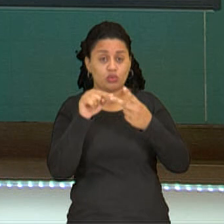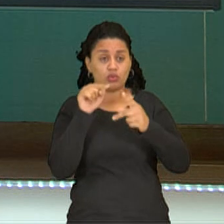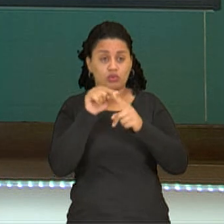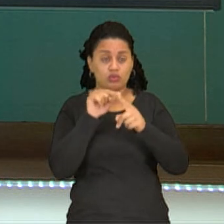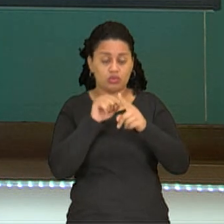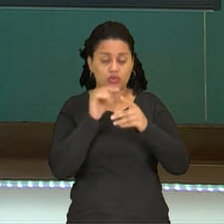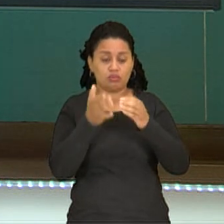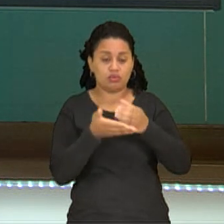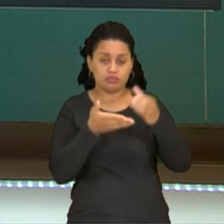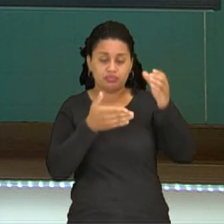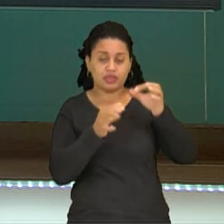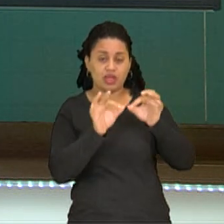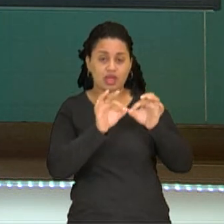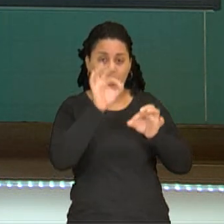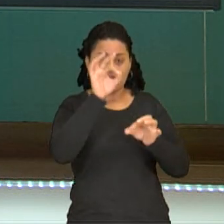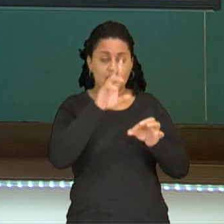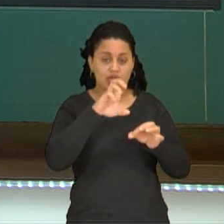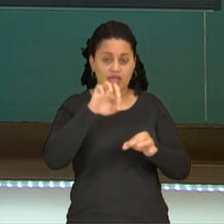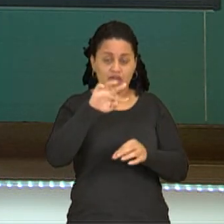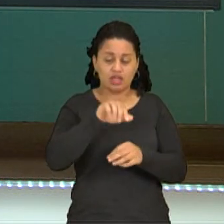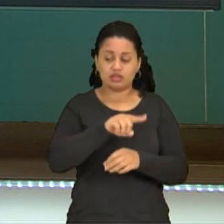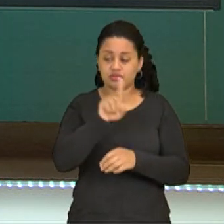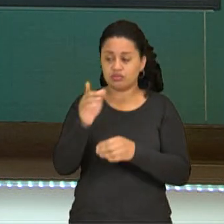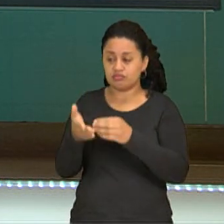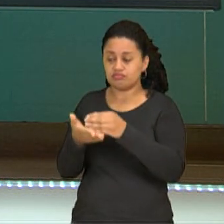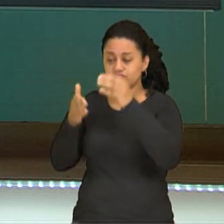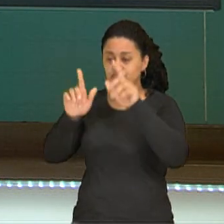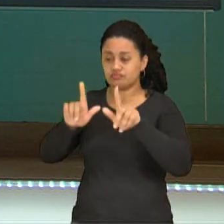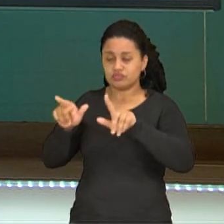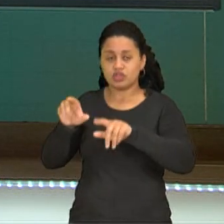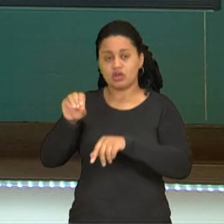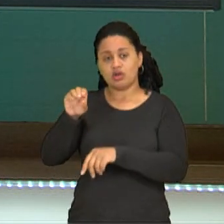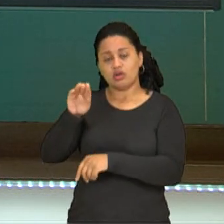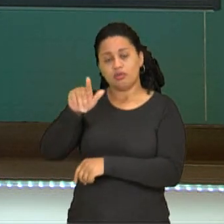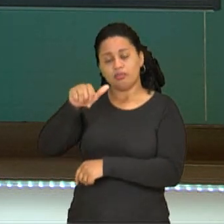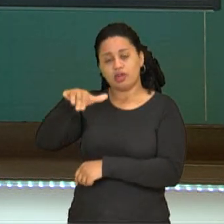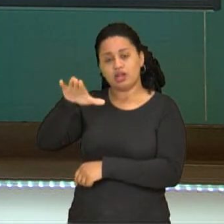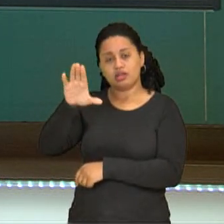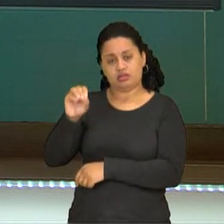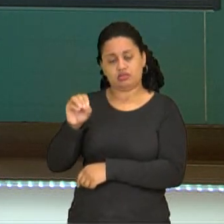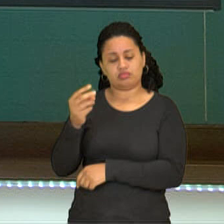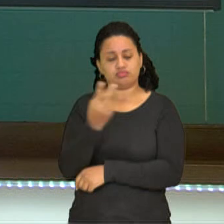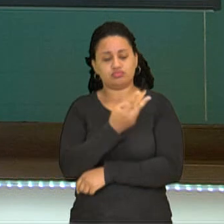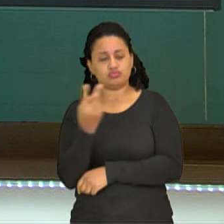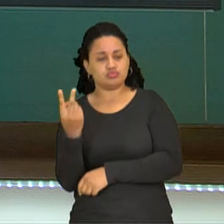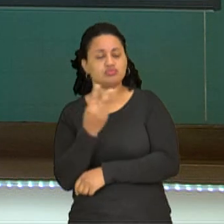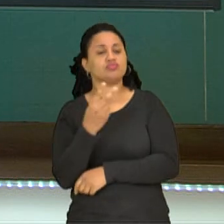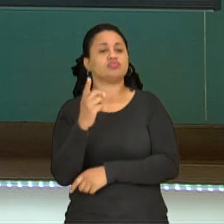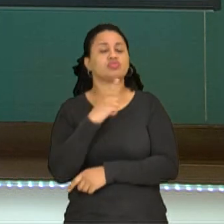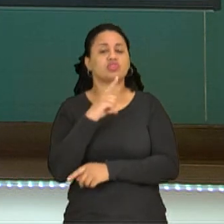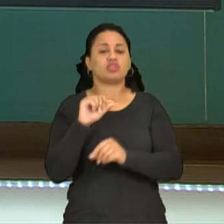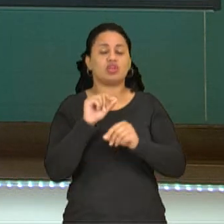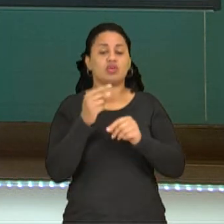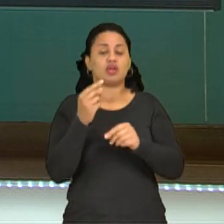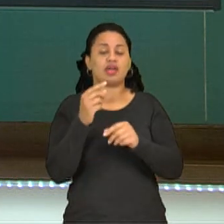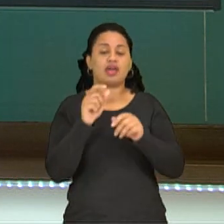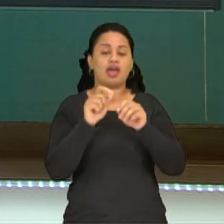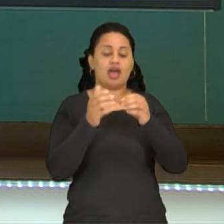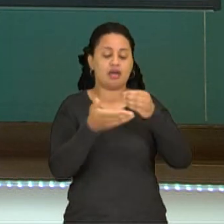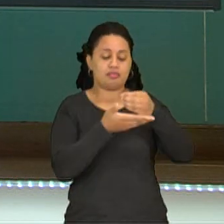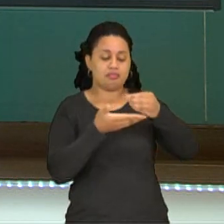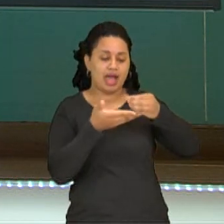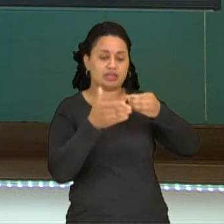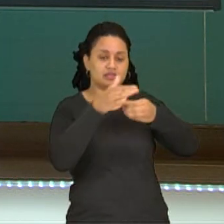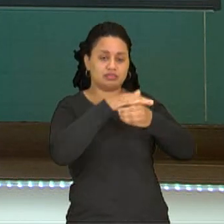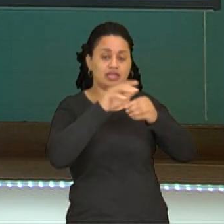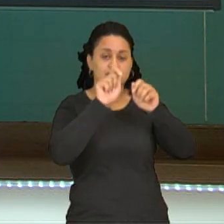né? Nós temos o cilindro reto e temos o cilindro oblíquo. Em ambos, nós vamos ter duas áreas da base,